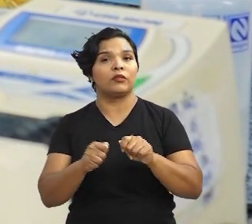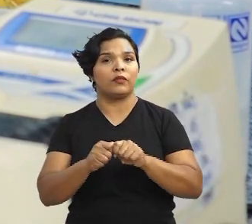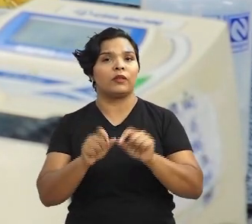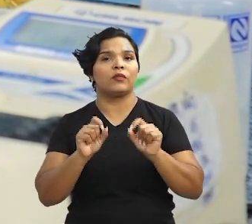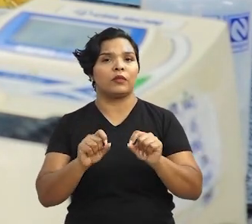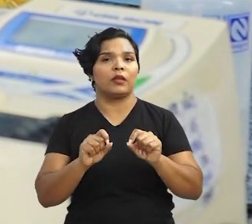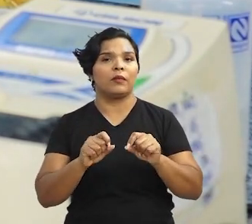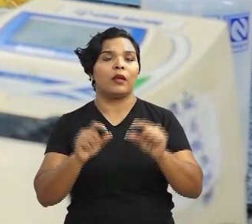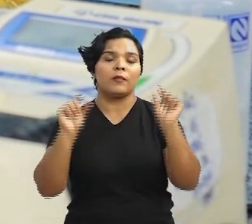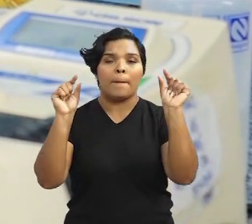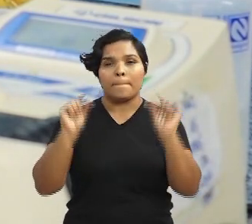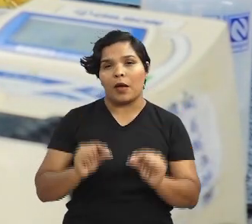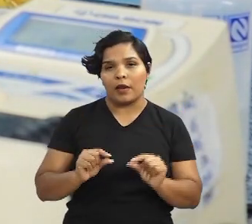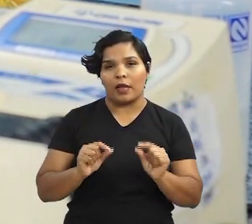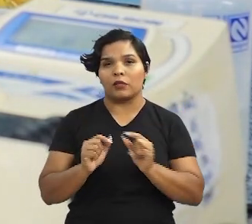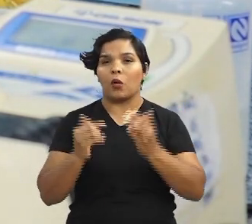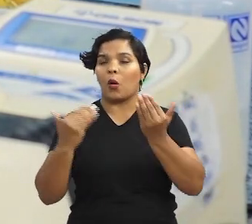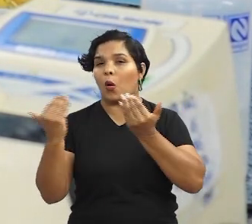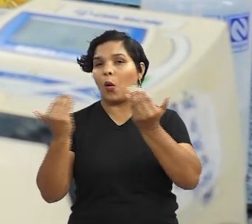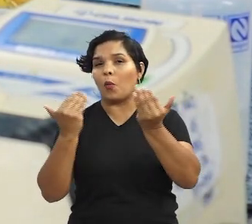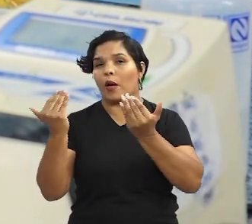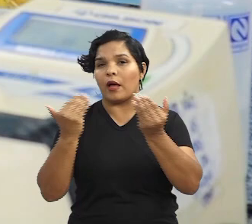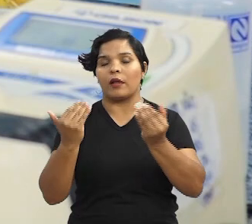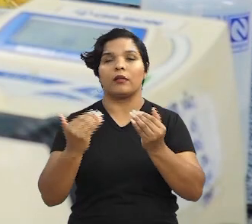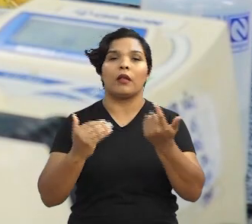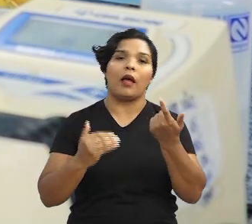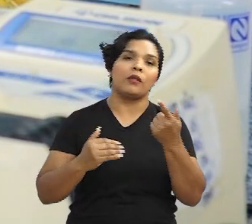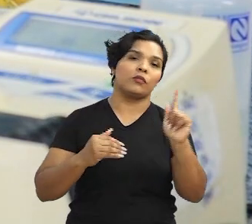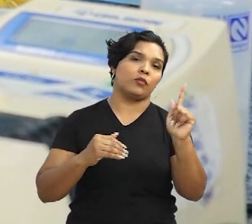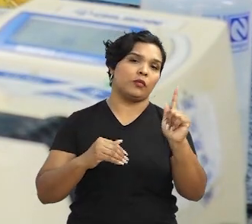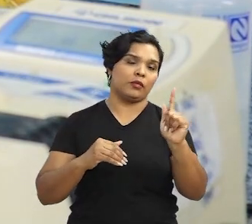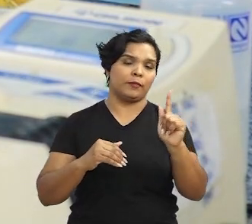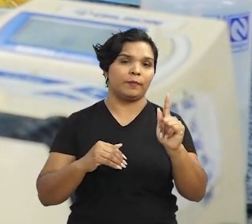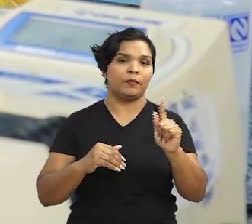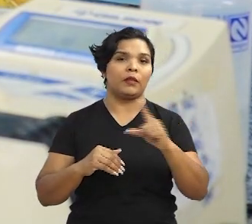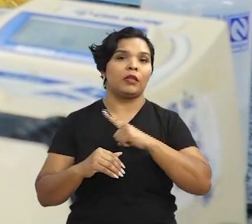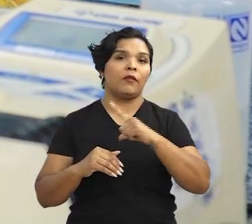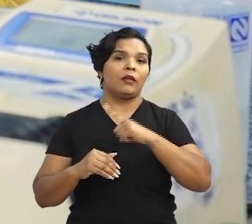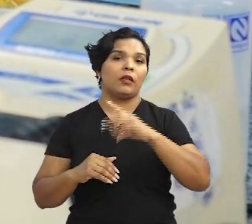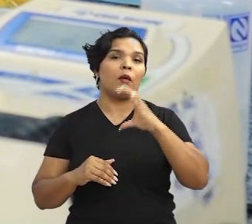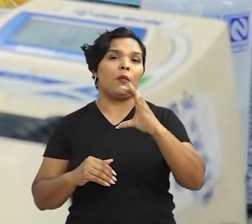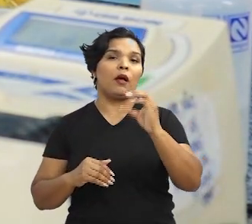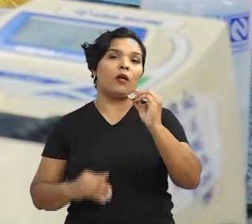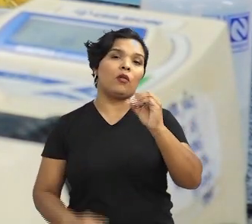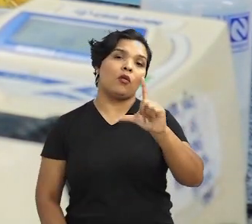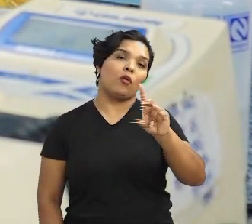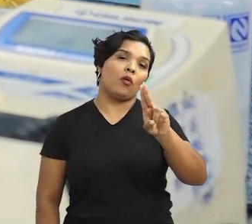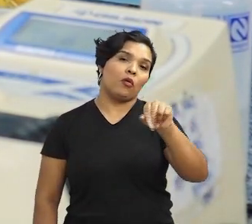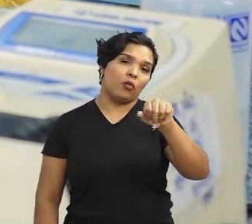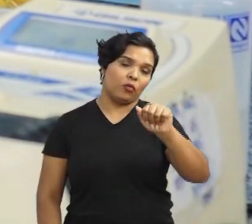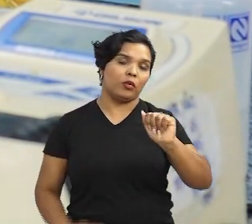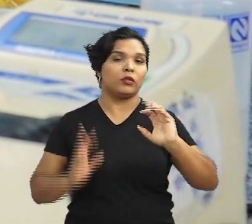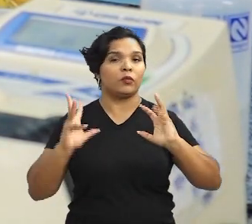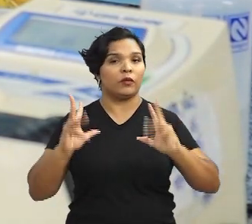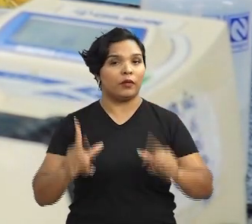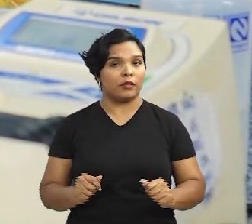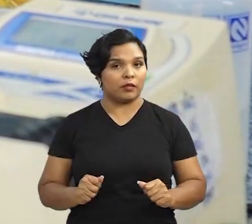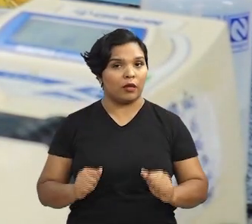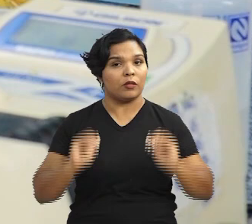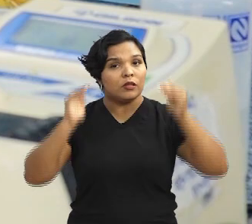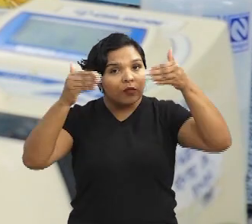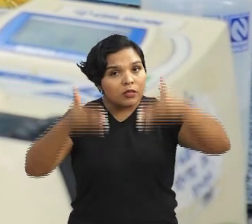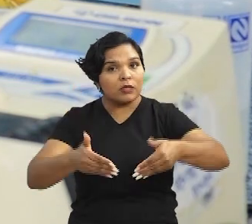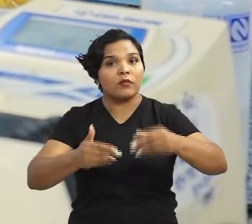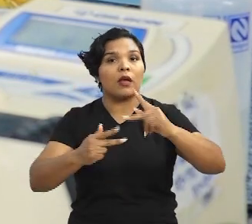processo que a gente faz é um processo mais barato comparado às colunas comerciais. Então a gente vai ter uma coluna de